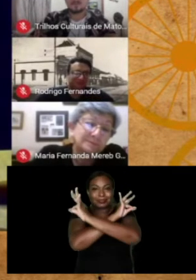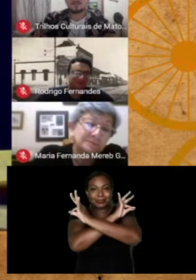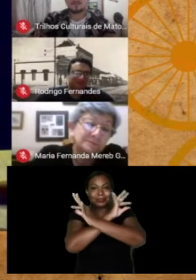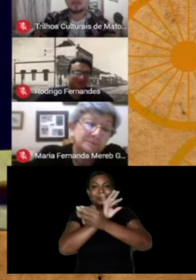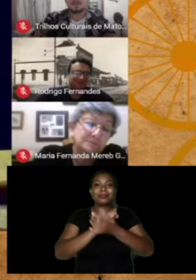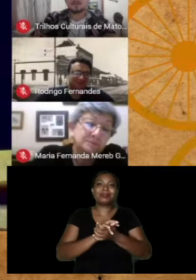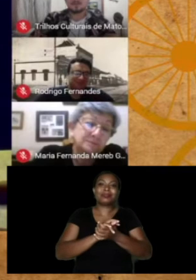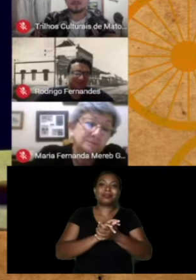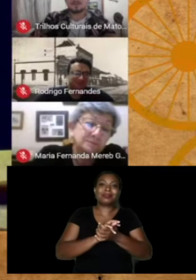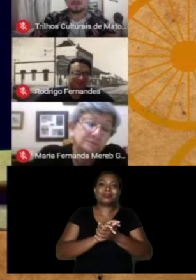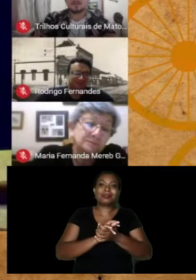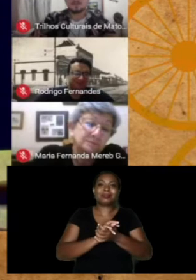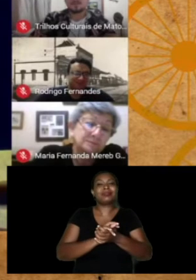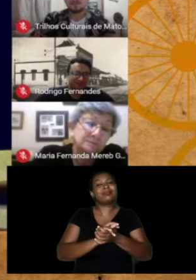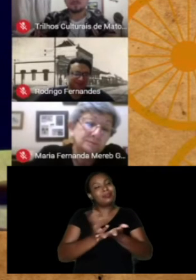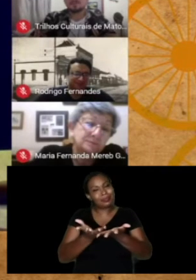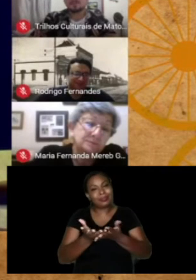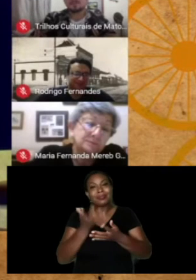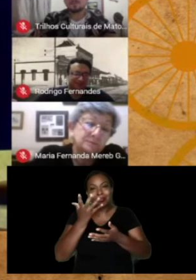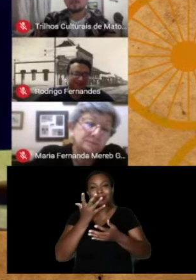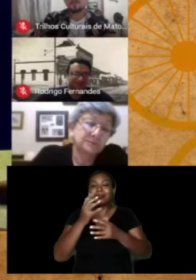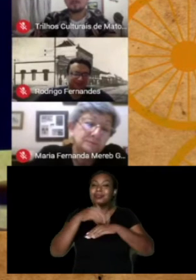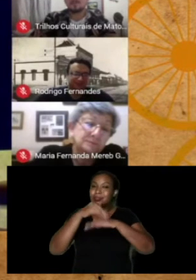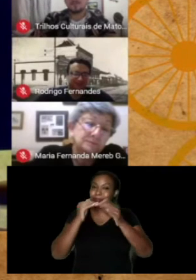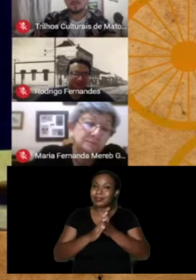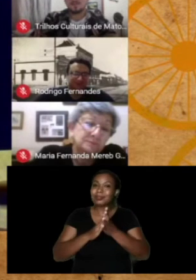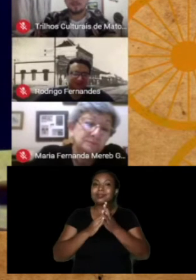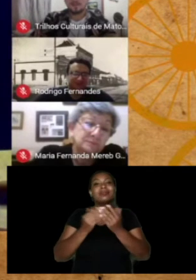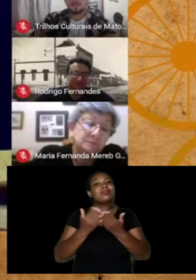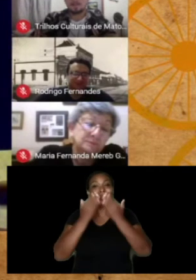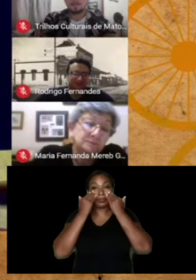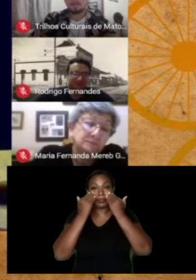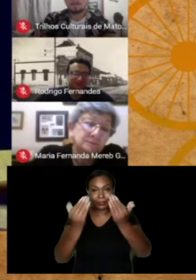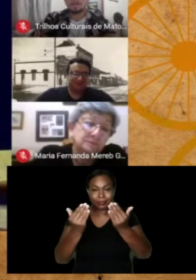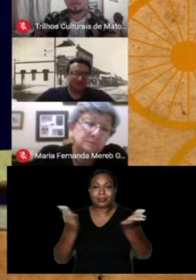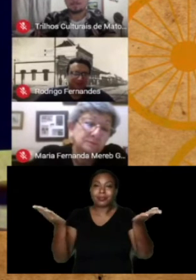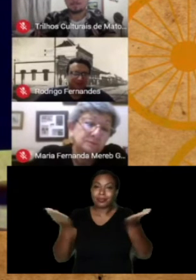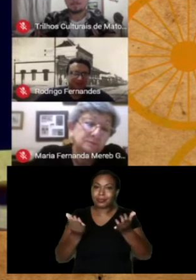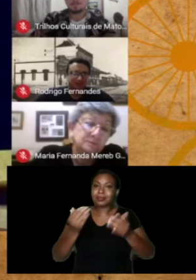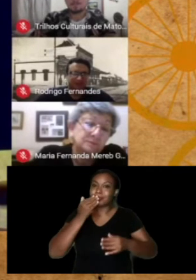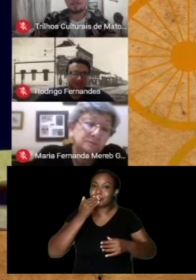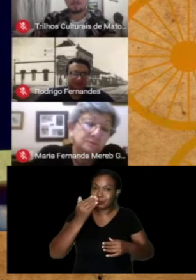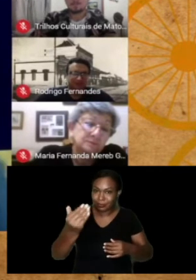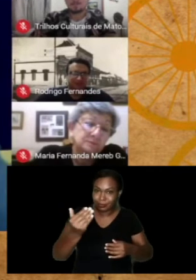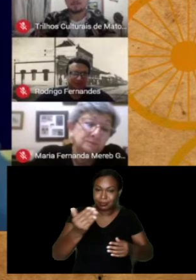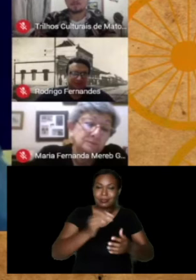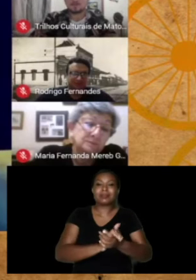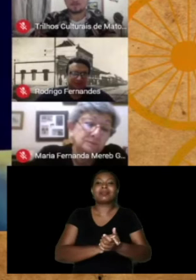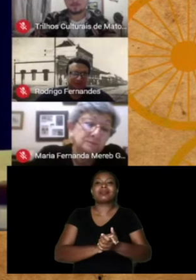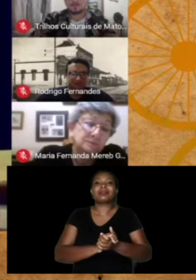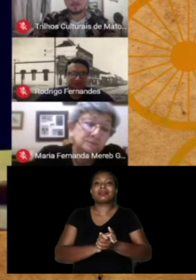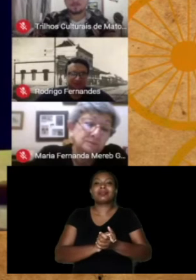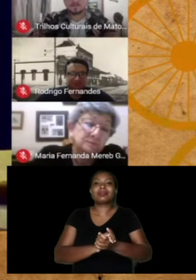Espero que muitos tenham assistido. E hoje, inclusive, a pedidos seus, Flávio.